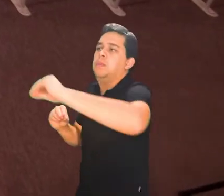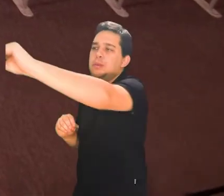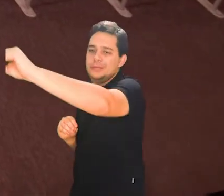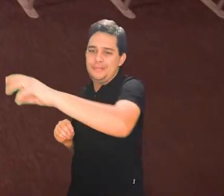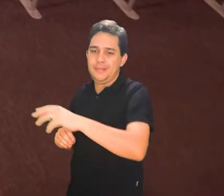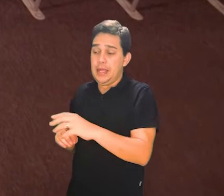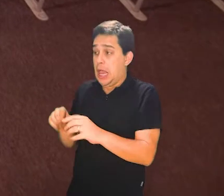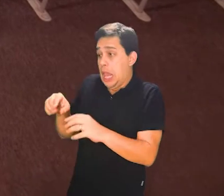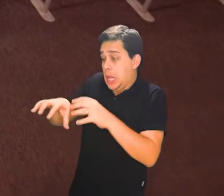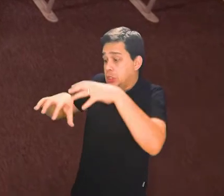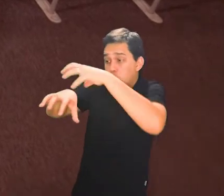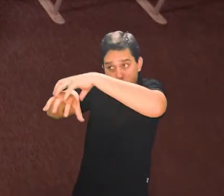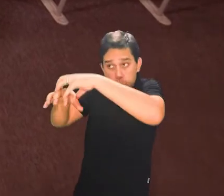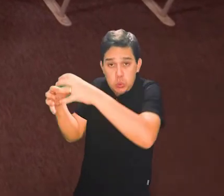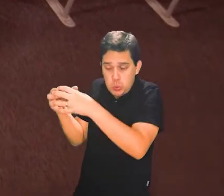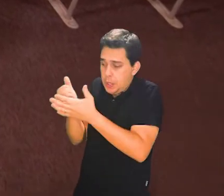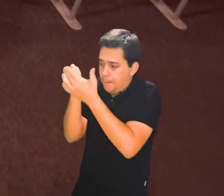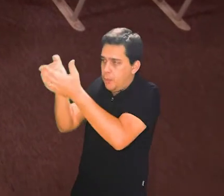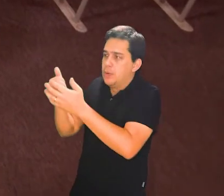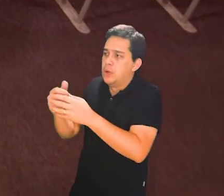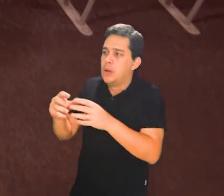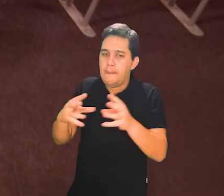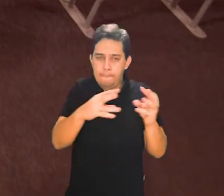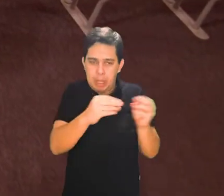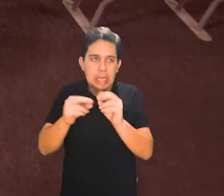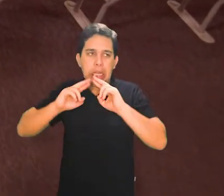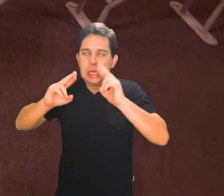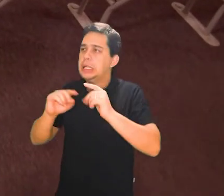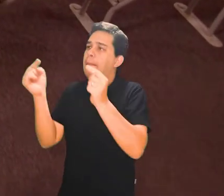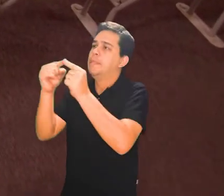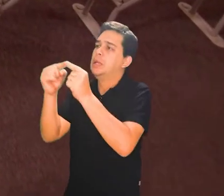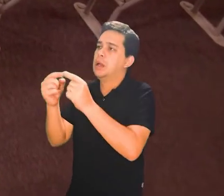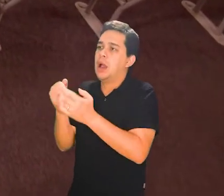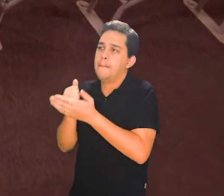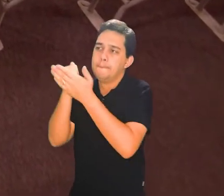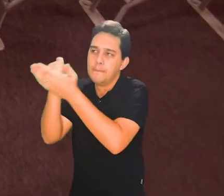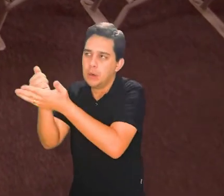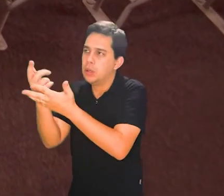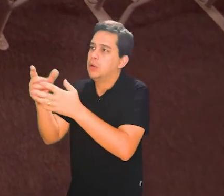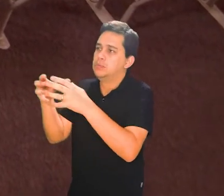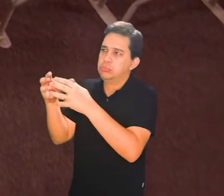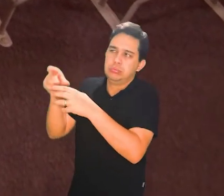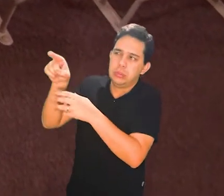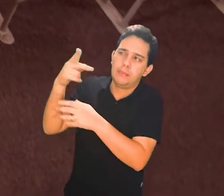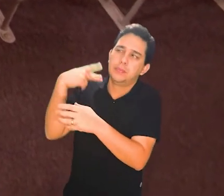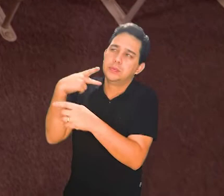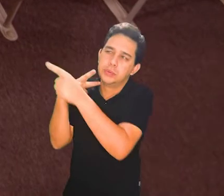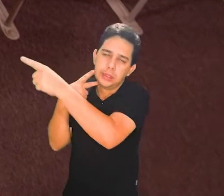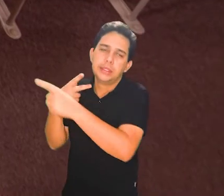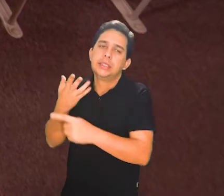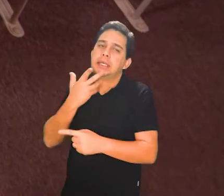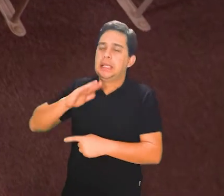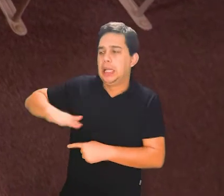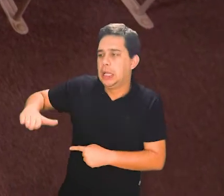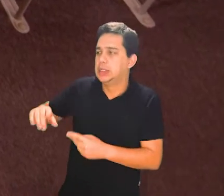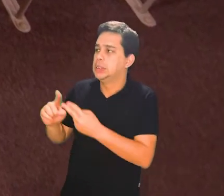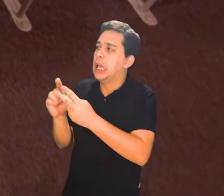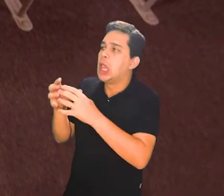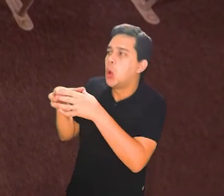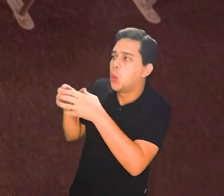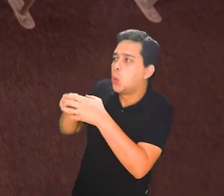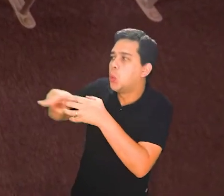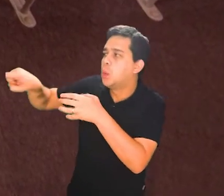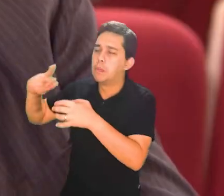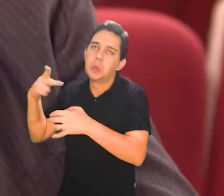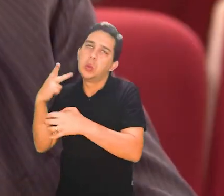violência doméstica, você vai ter a questão da VEP, várias execuções penais junto com o centro de apoio criminal, de